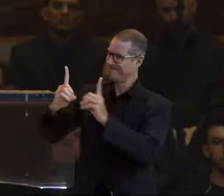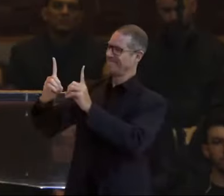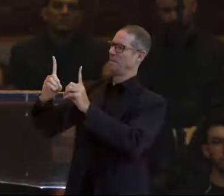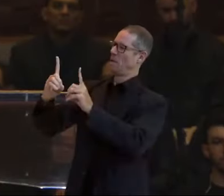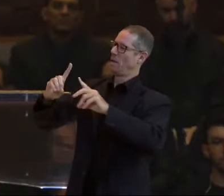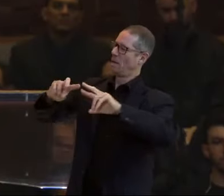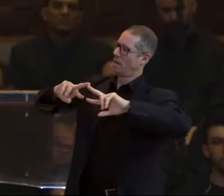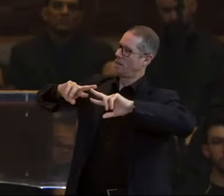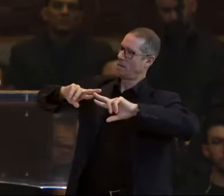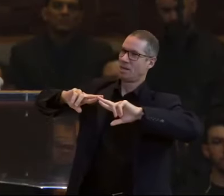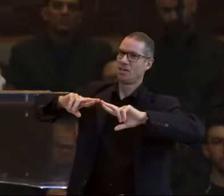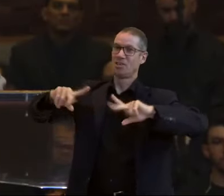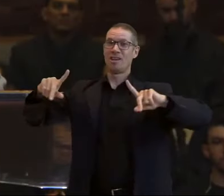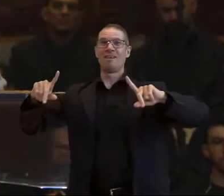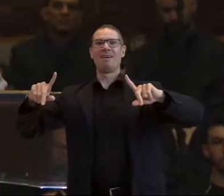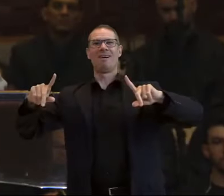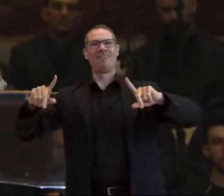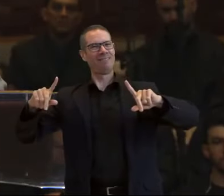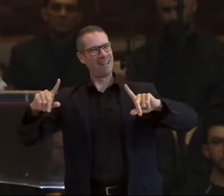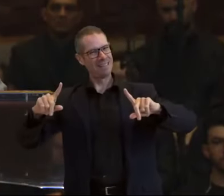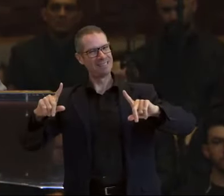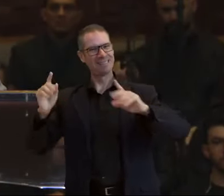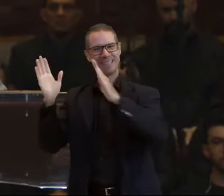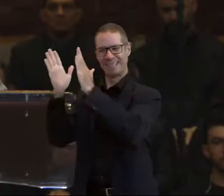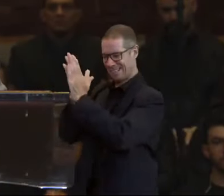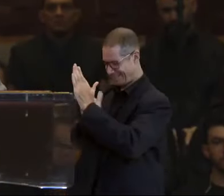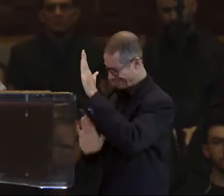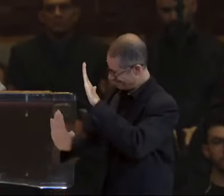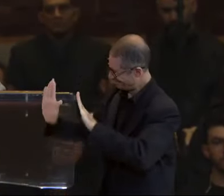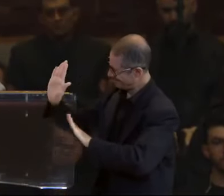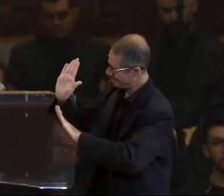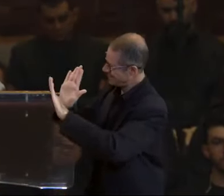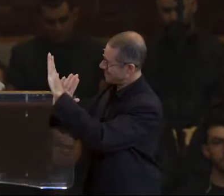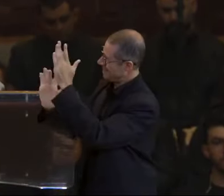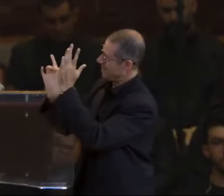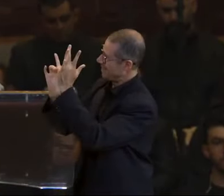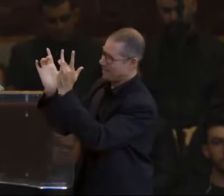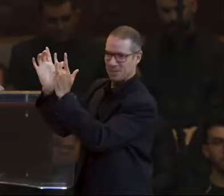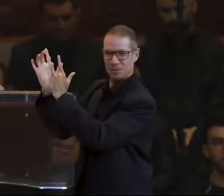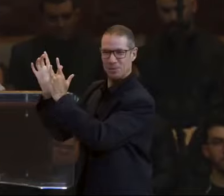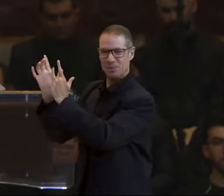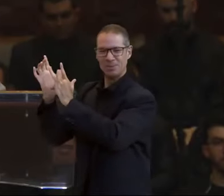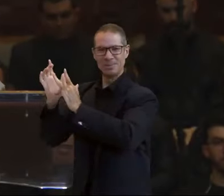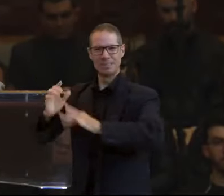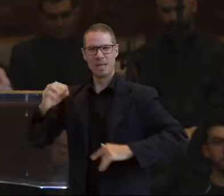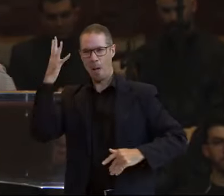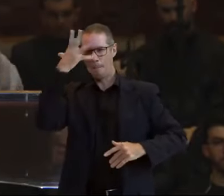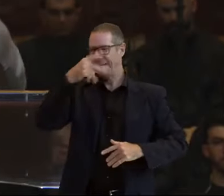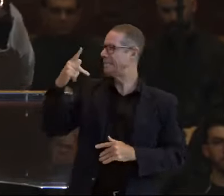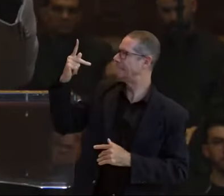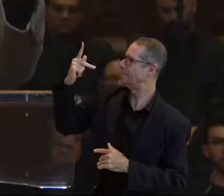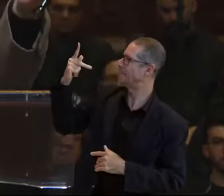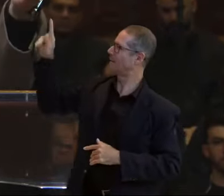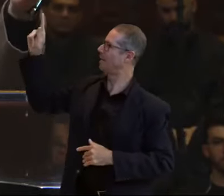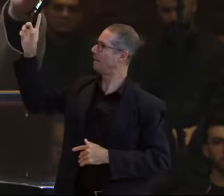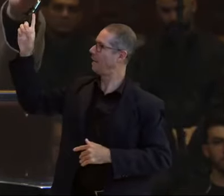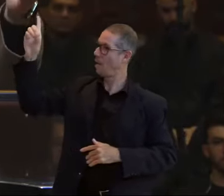as diferenças e adorando a Jesus por causa da beleza dele no meio